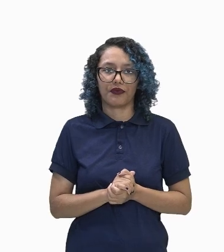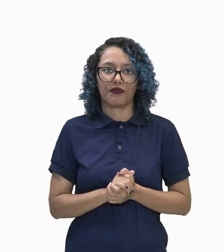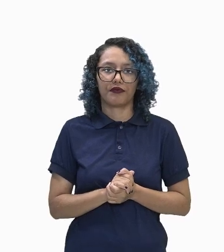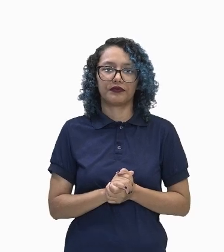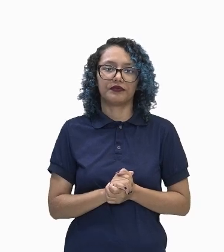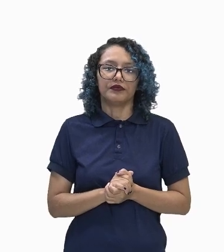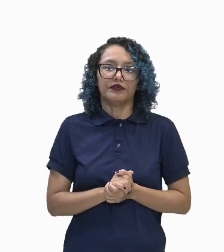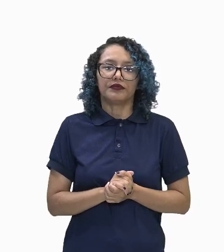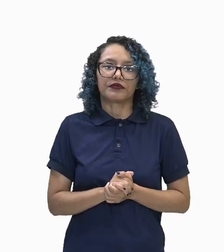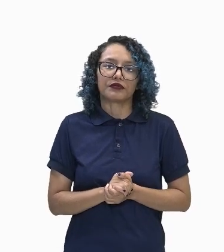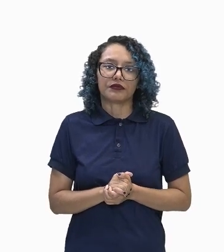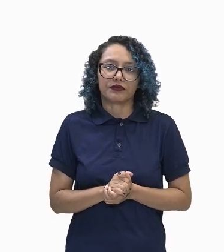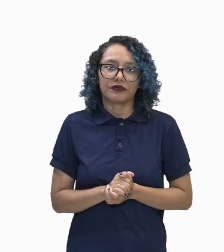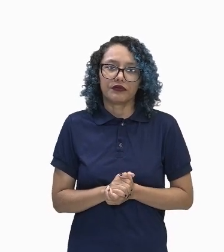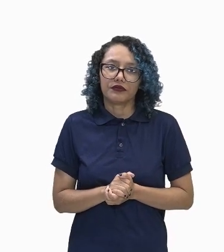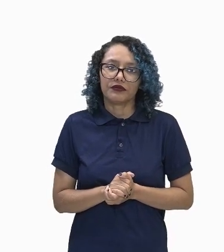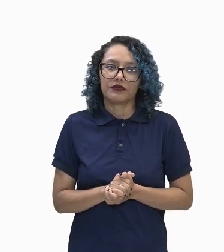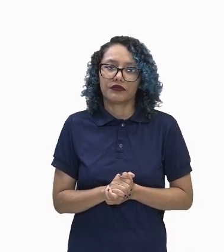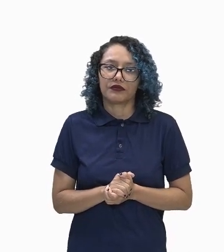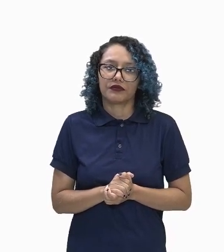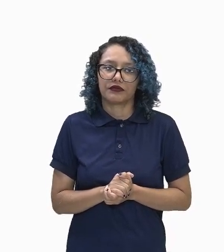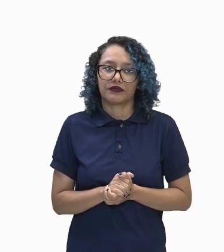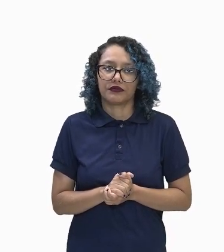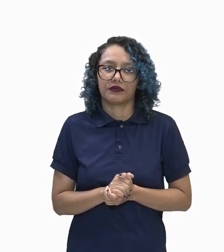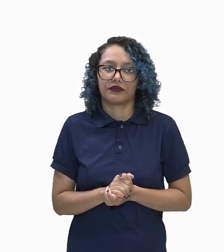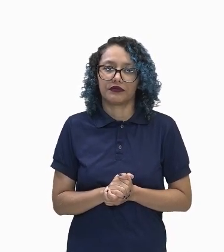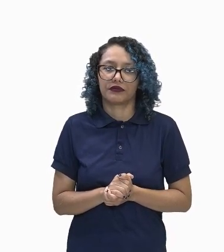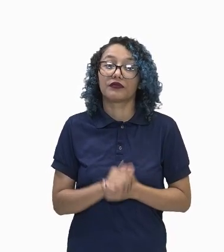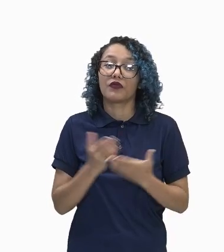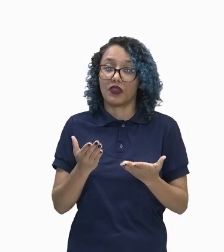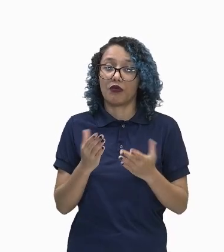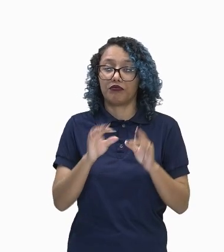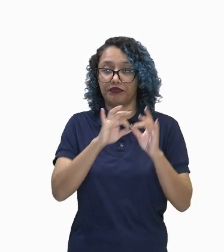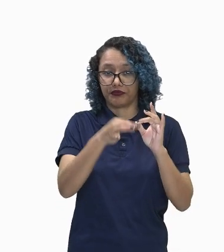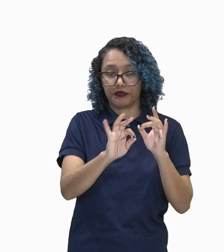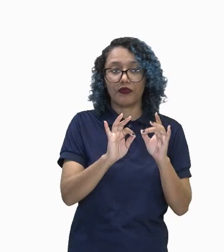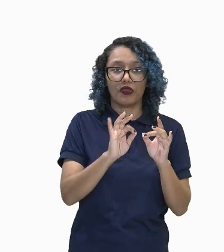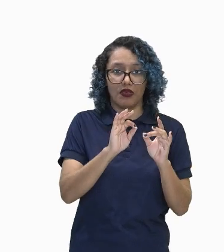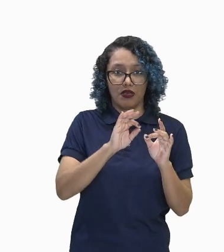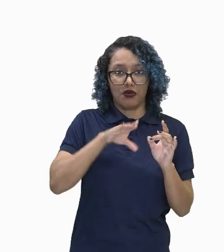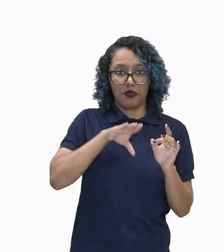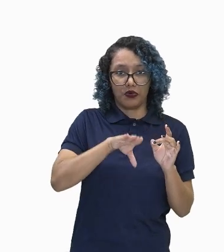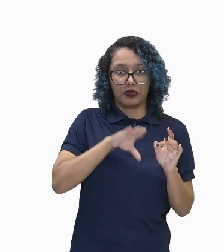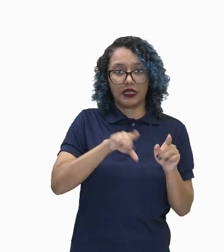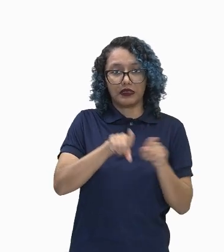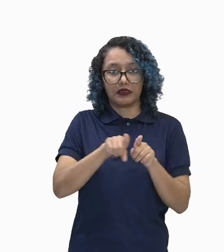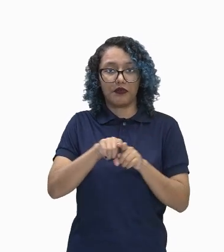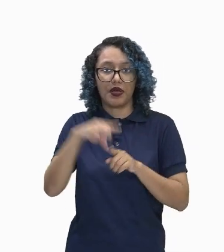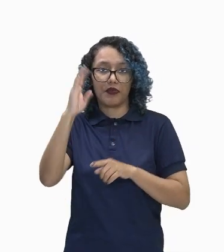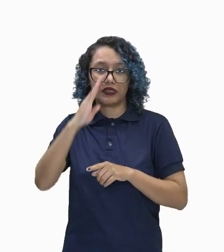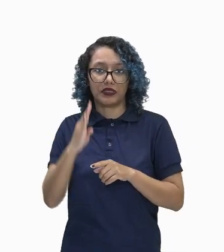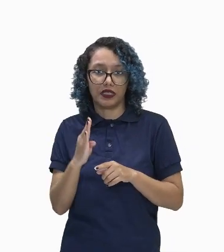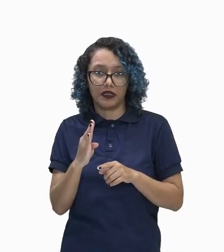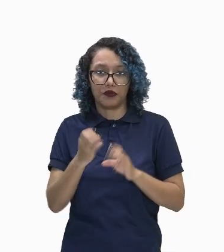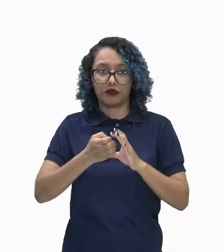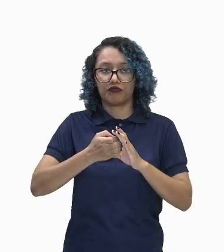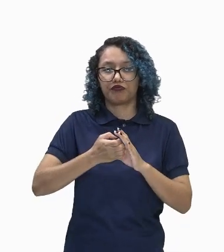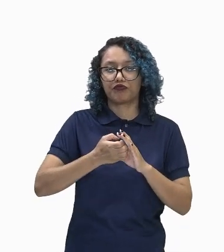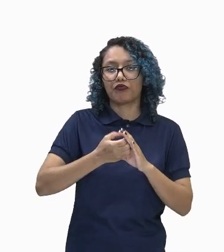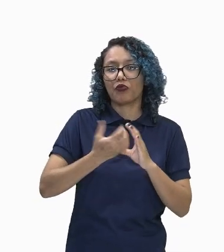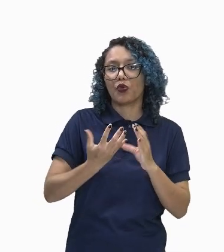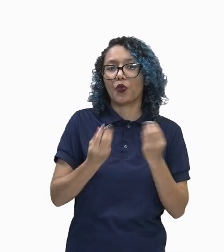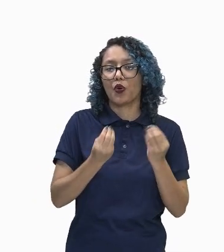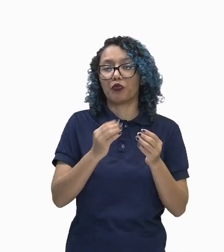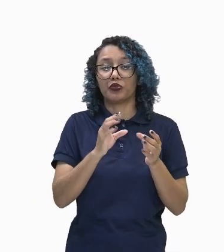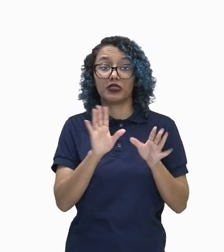comparações aí entre o arcadismo português e o arcadismo brasileiro. No contexto histórico, nós